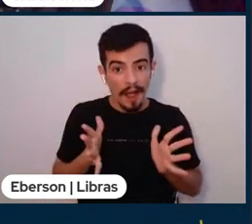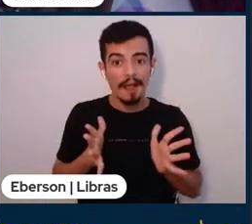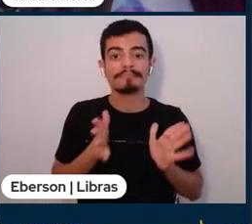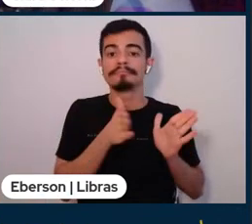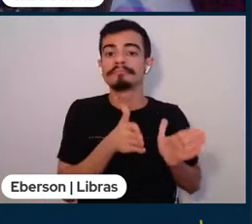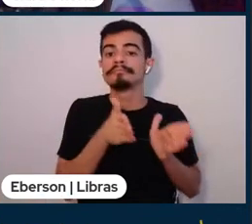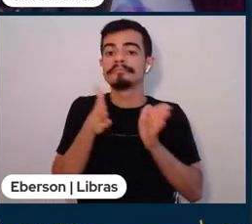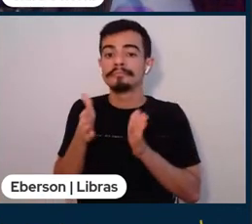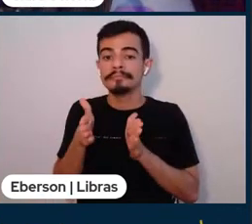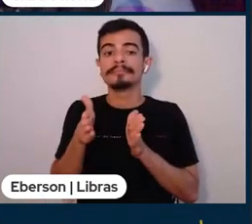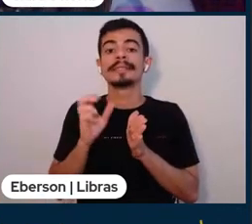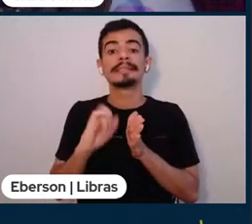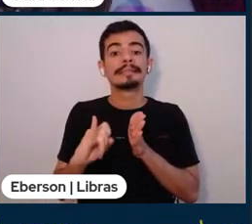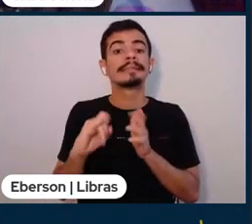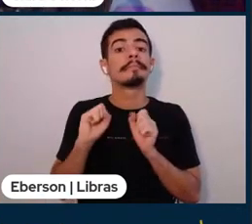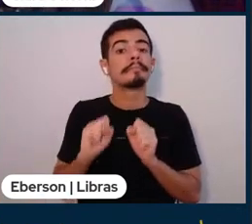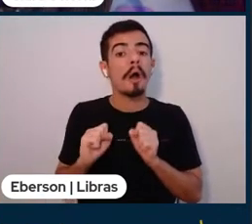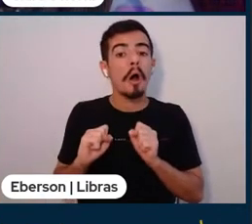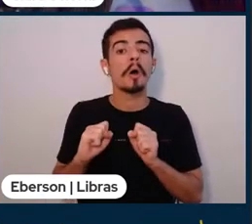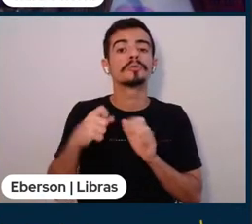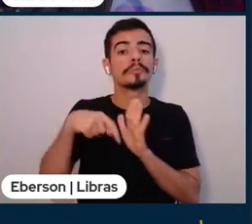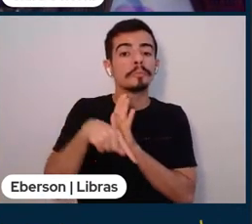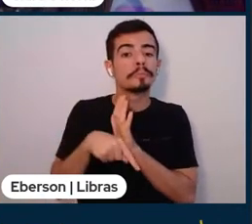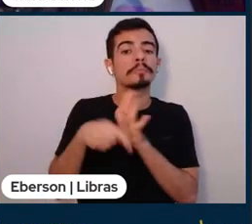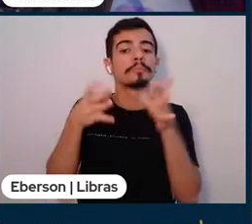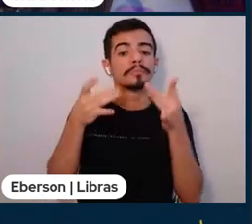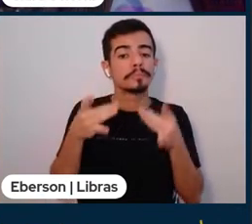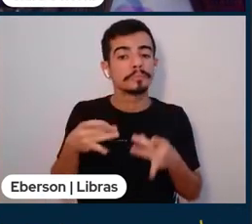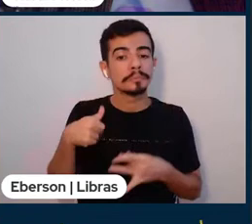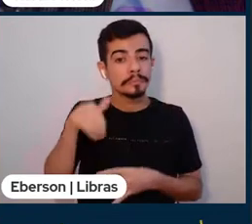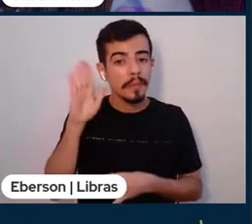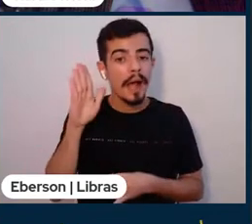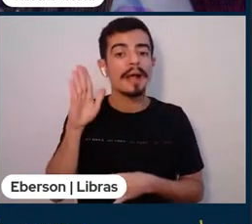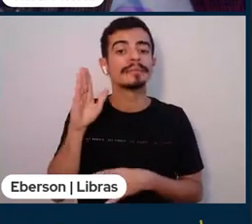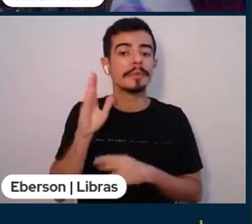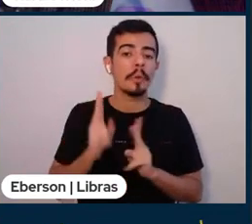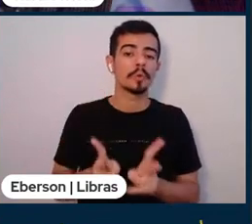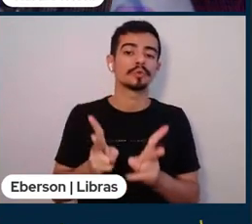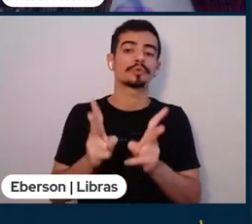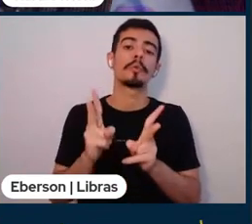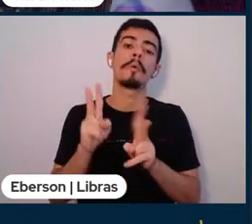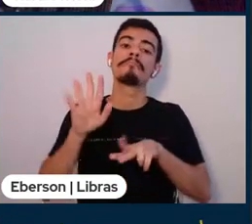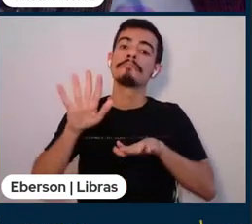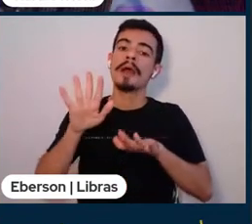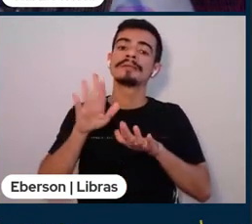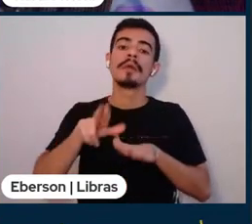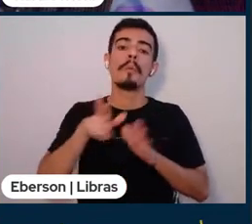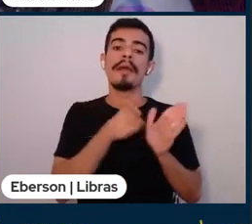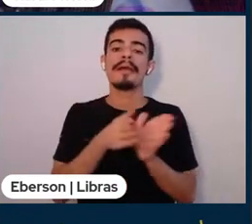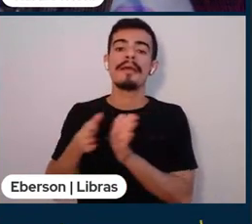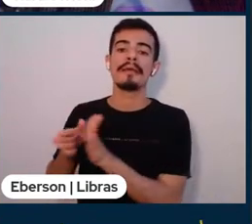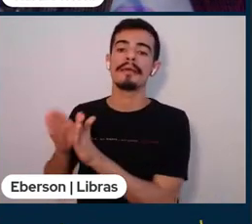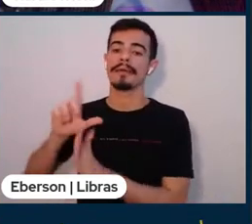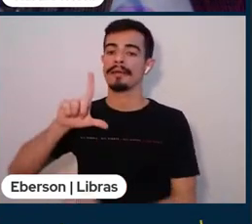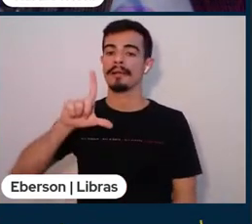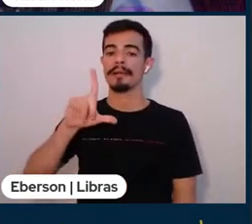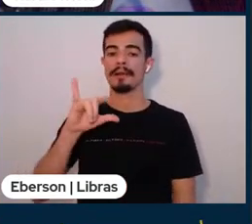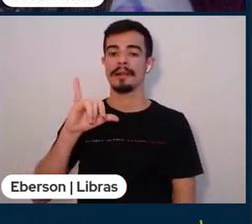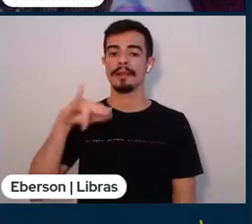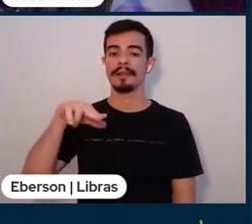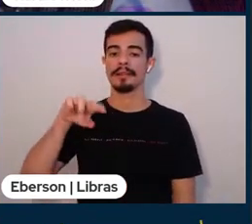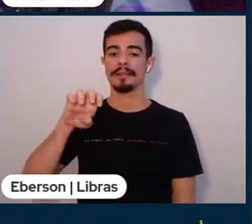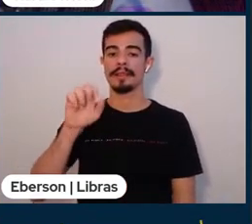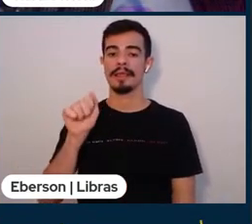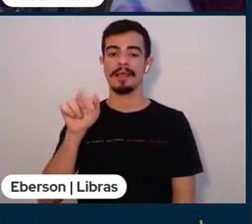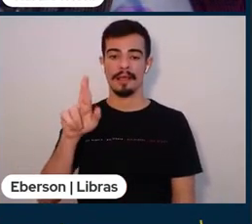se eu puder ir mais a fundo, né? Eu vou, mas normalmente não é uma coisa assim muito linear. Inclusive é um jeito meu,